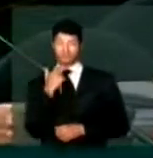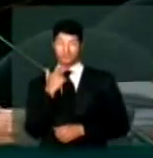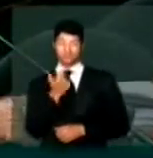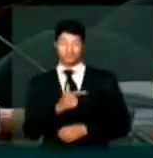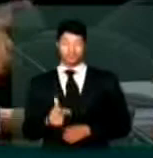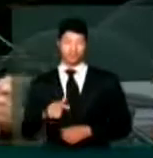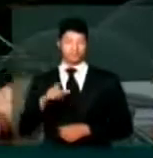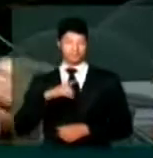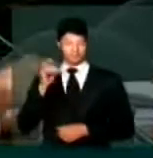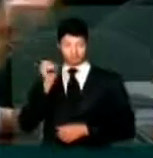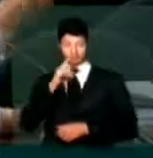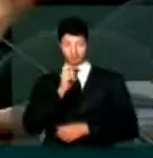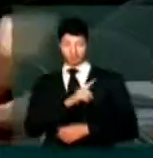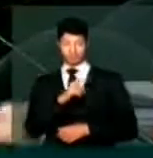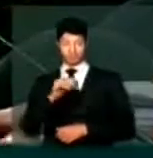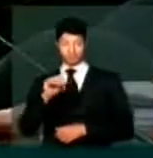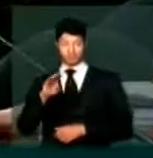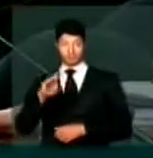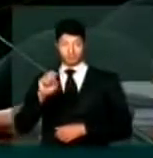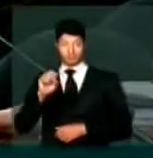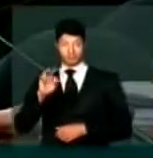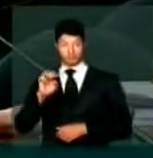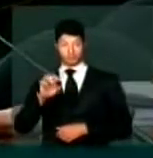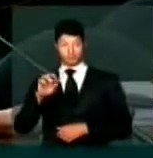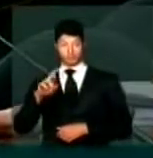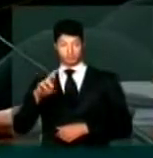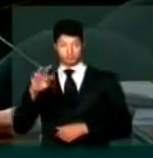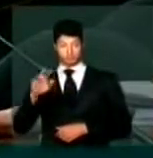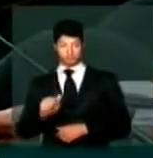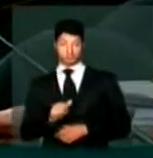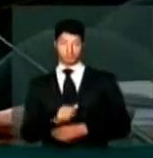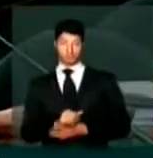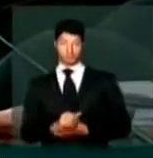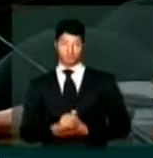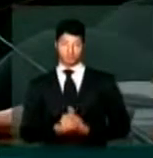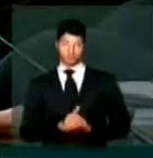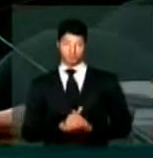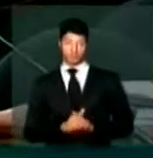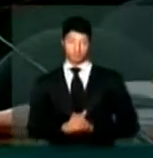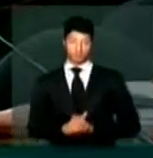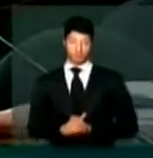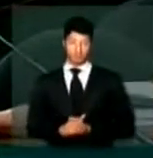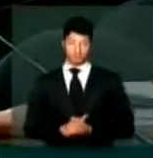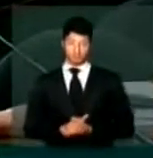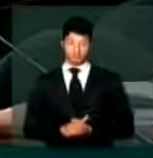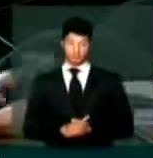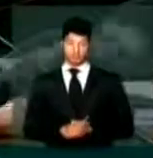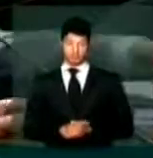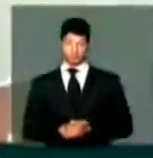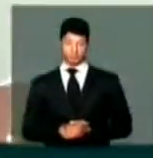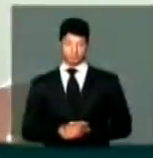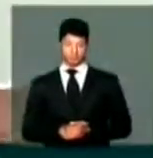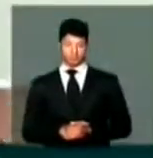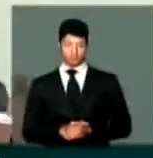nós não vamos ter, já estamos tendo dificuldade, nós não vamos ter obstetra para atender Com certeza, deputado Geraldo. as parturientes no Brasil. Bom, eu encerro.